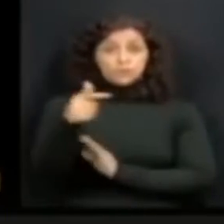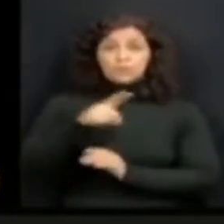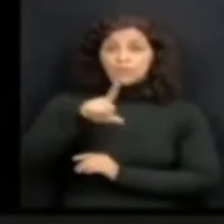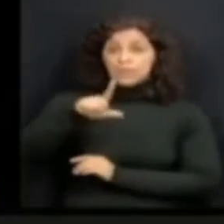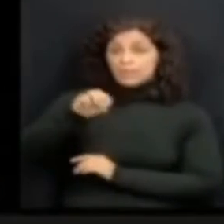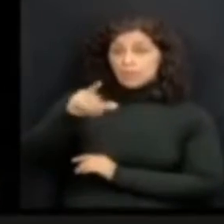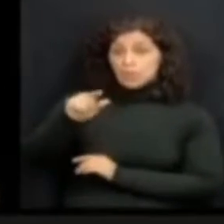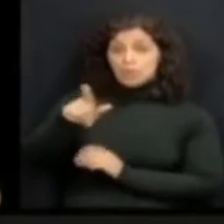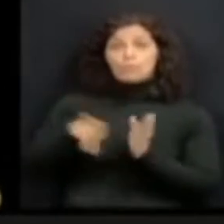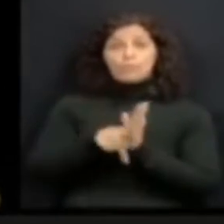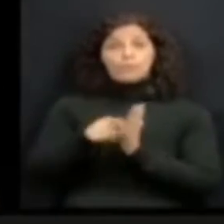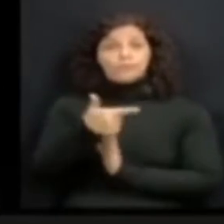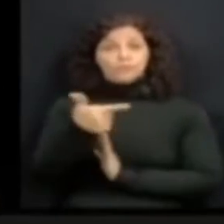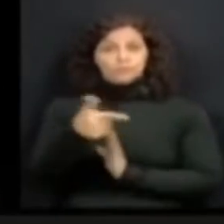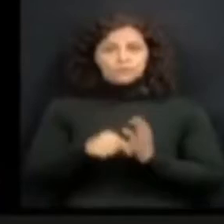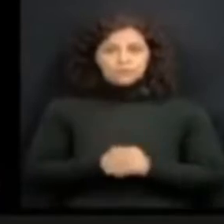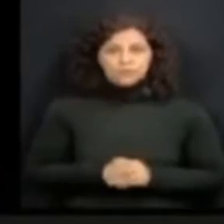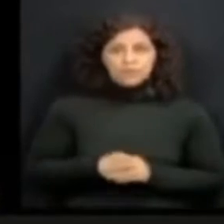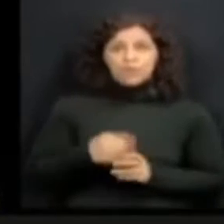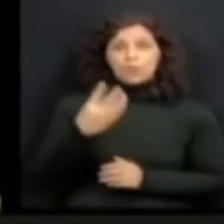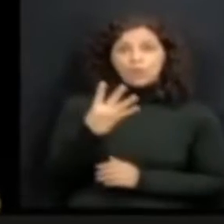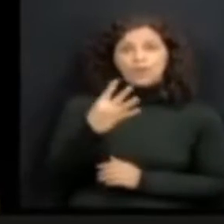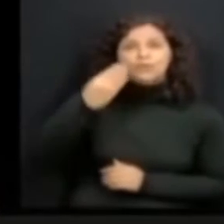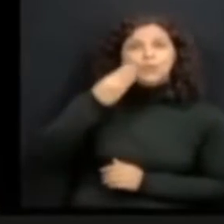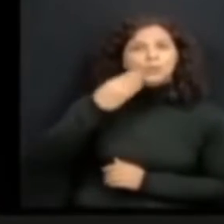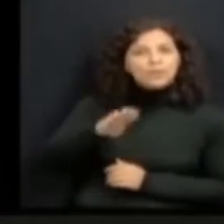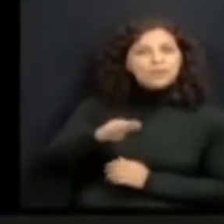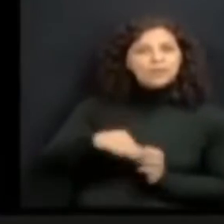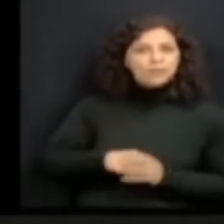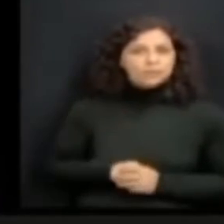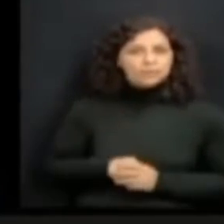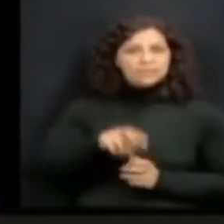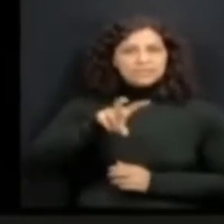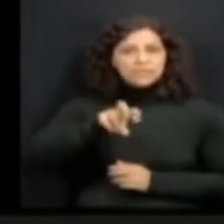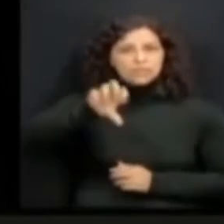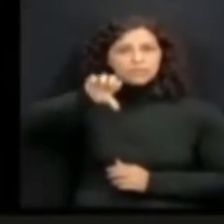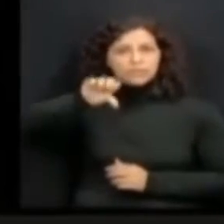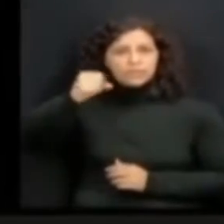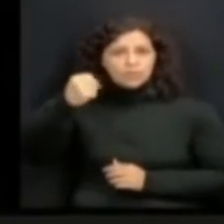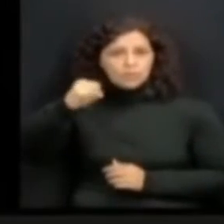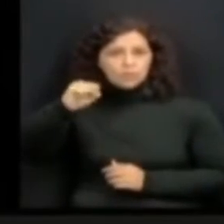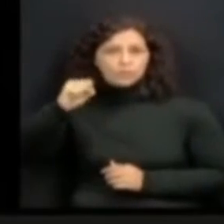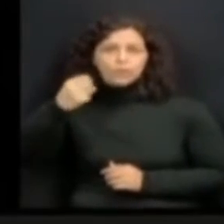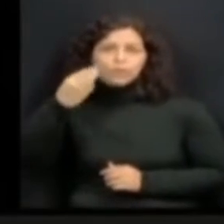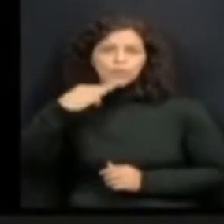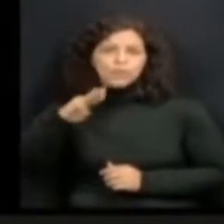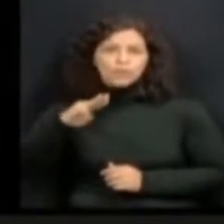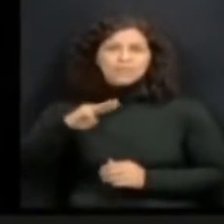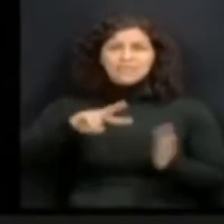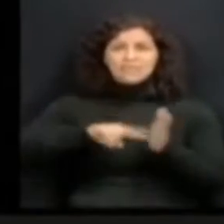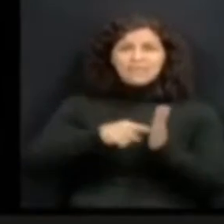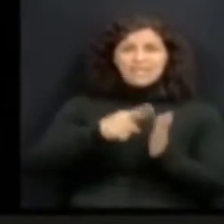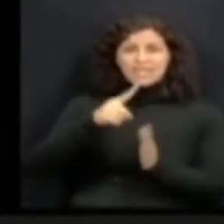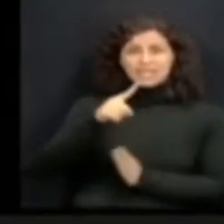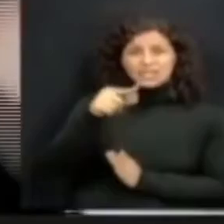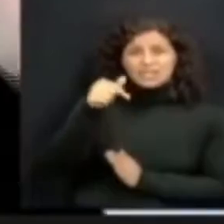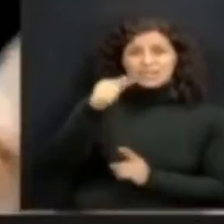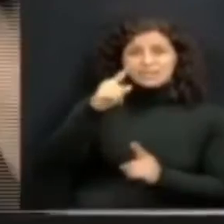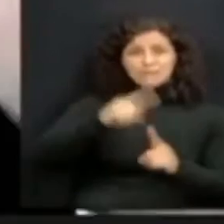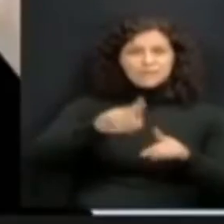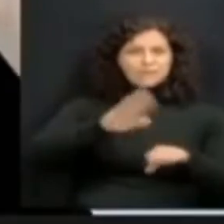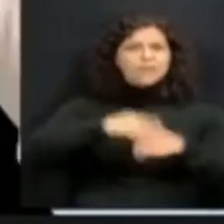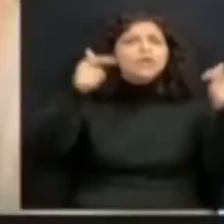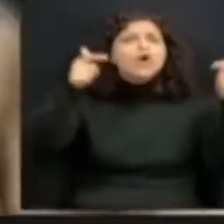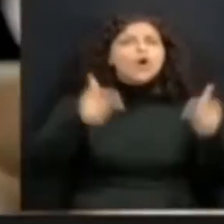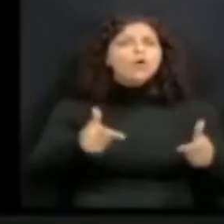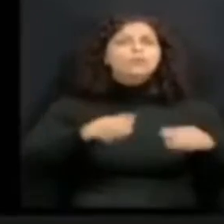na LDO de 2022, é de 4 bilhões 590 milhões. 17 vezes a mais. Onde